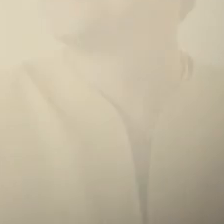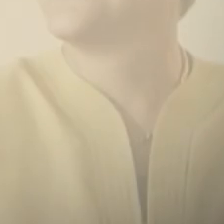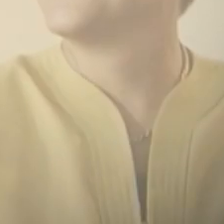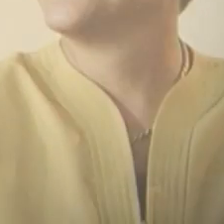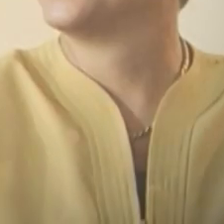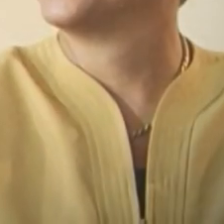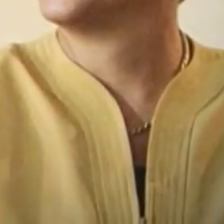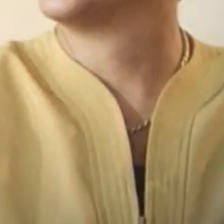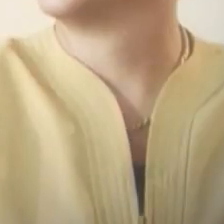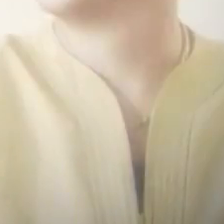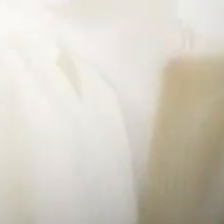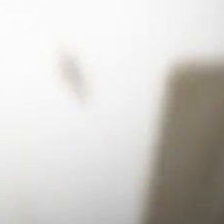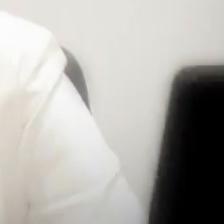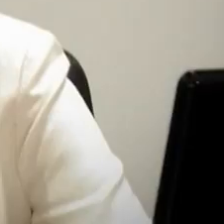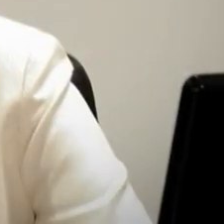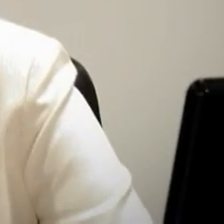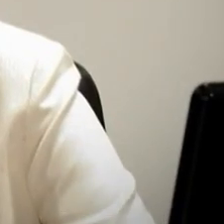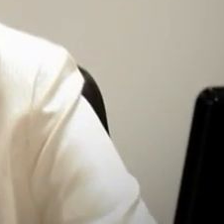lá